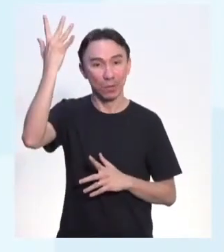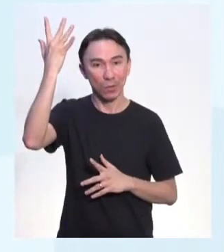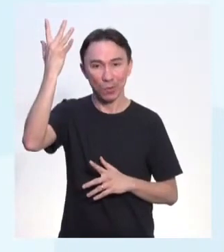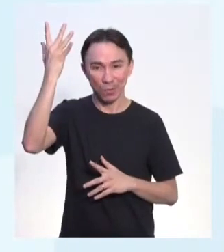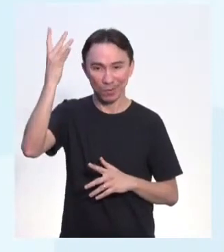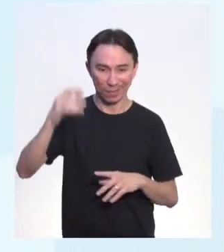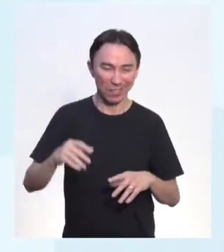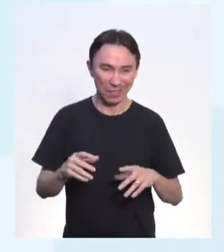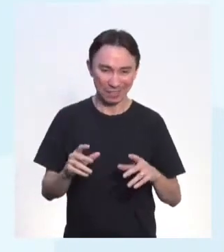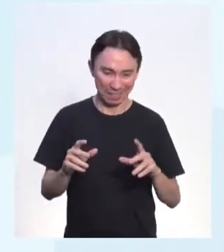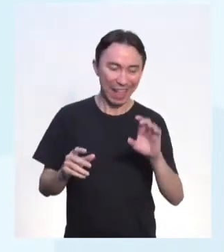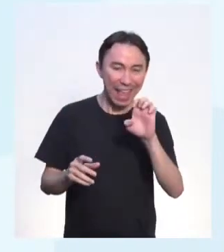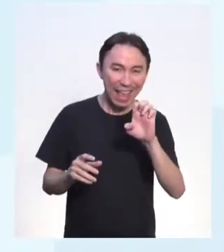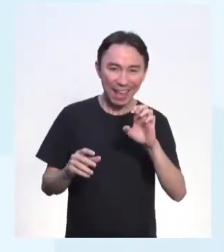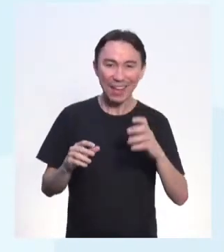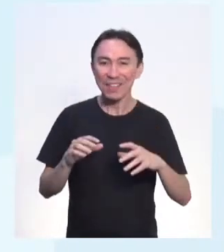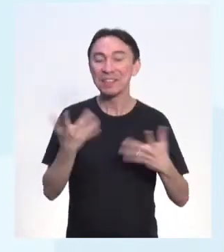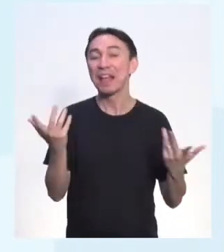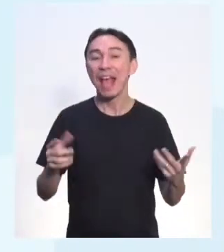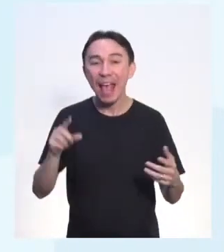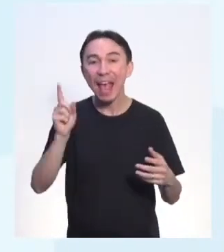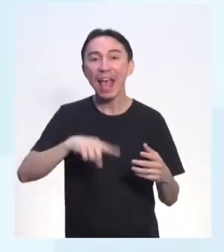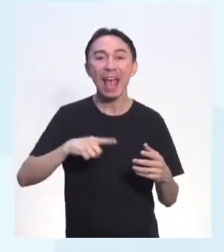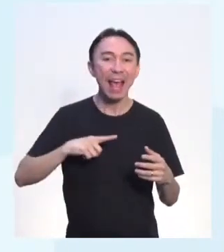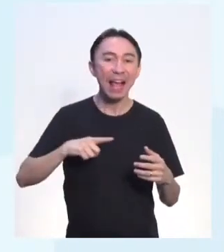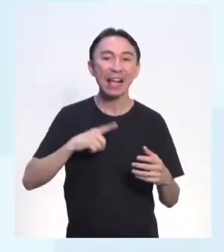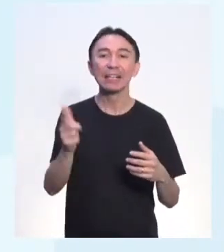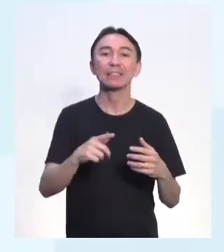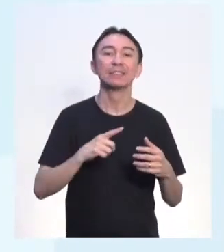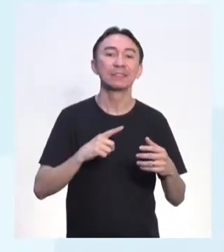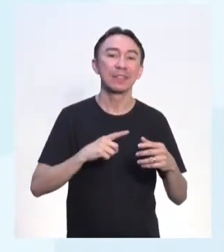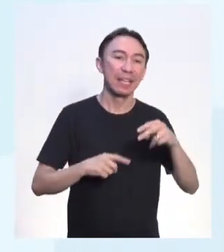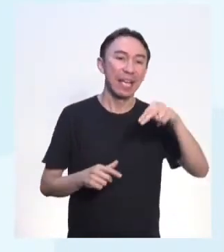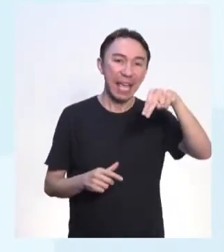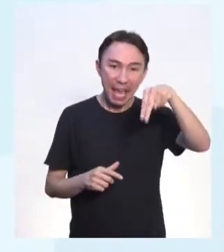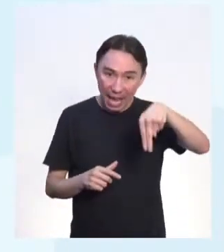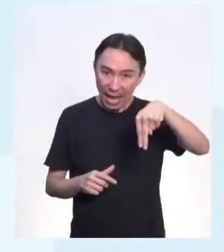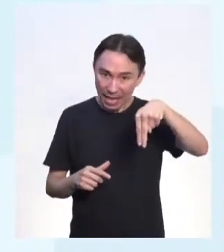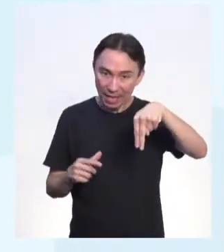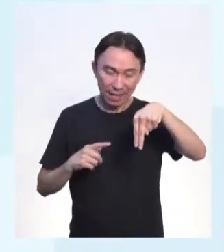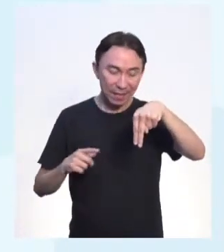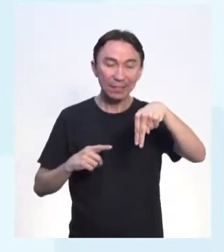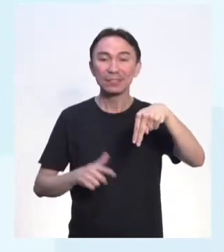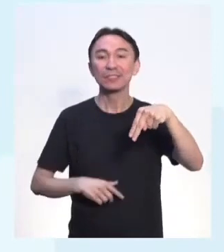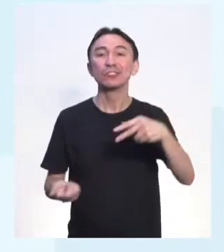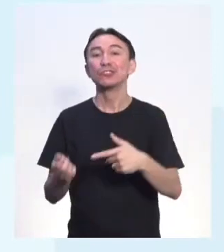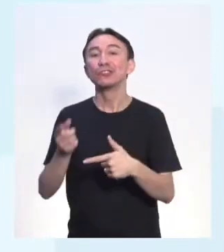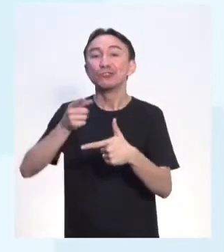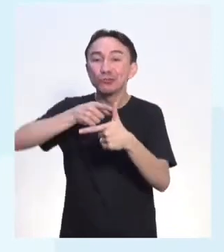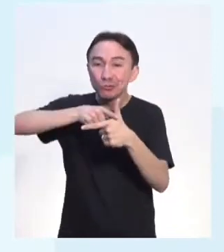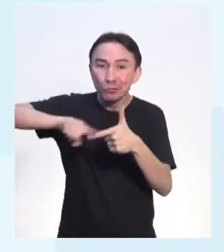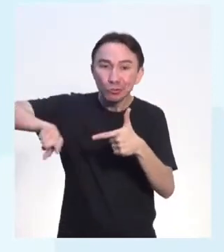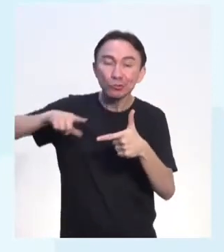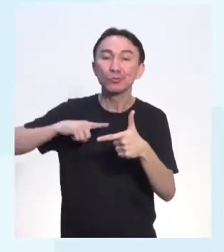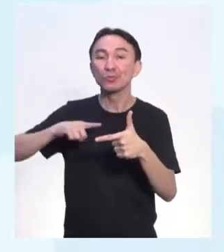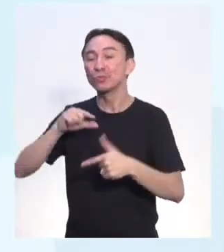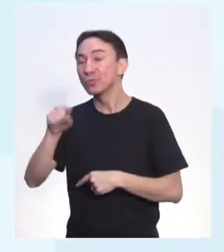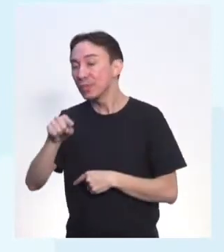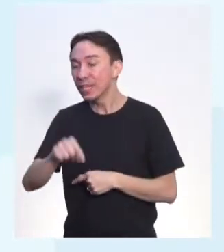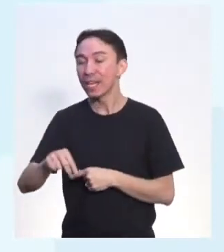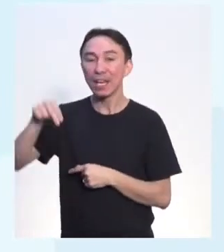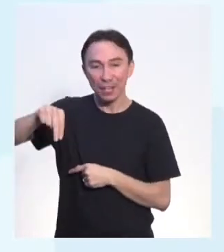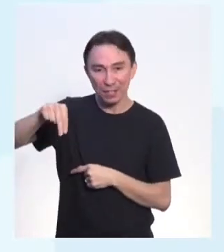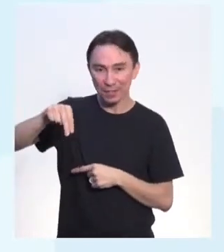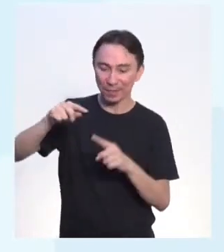pela razão entre o número de resultados favoráveis do evento, que é o NE, pelo número de resultados possíveis, que é o N